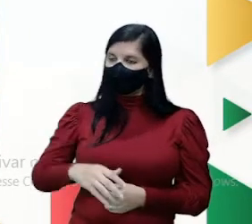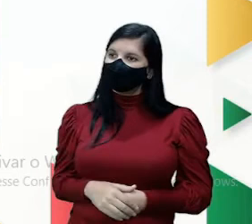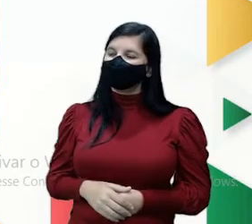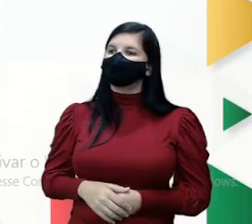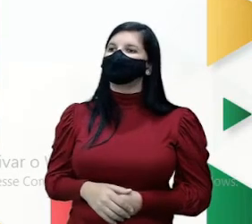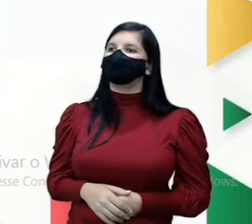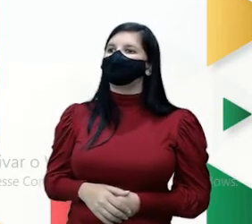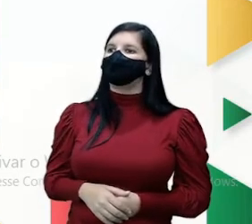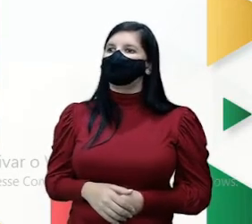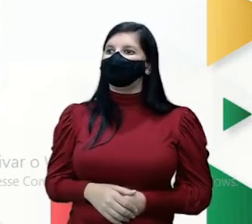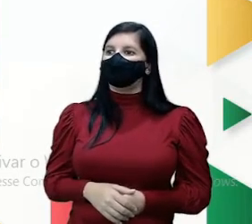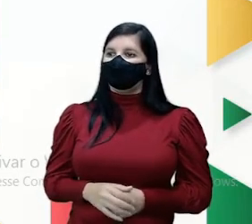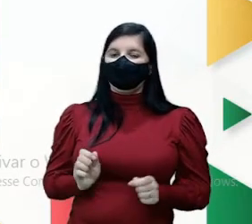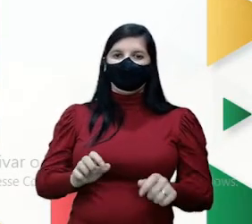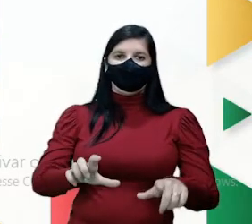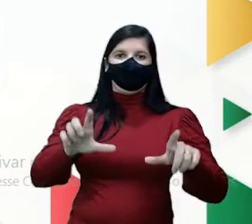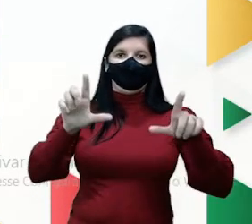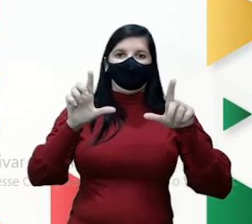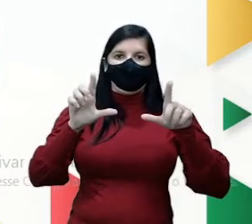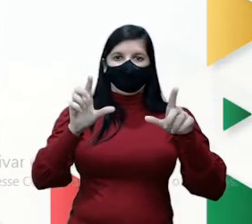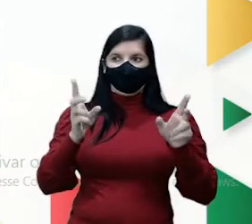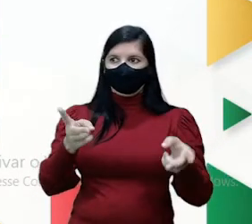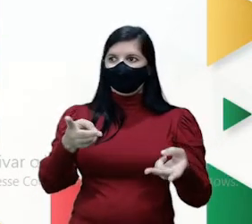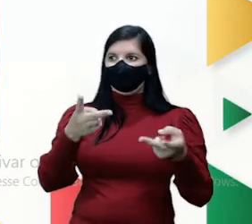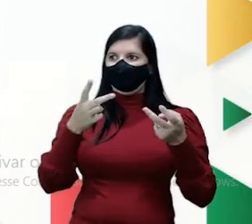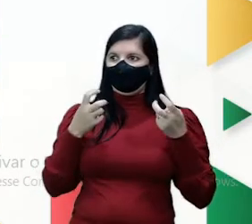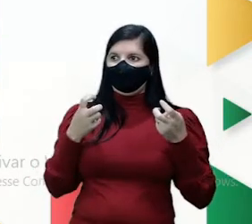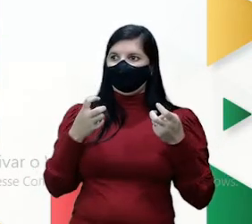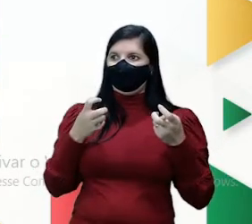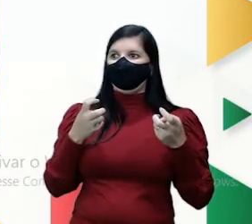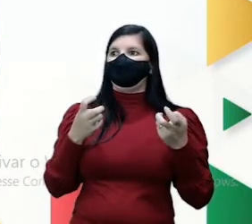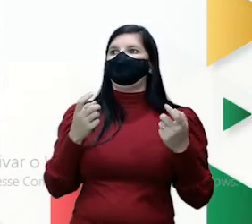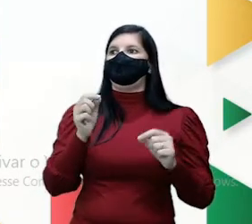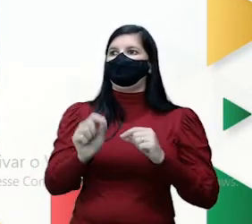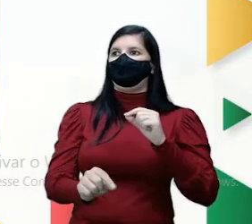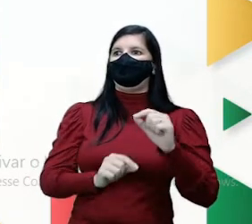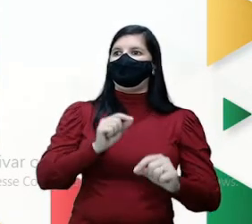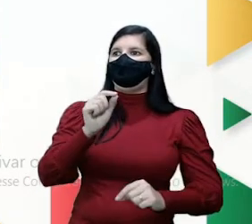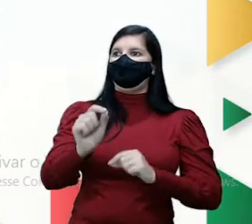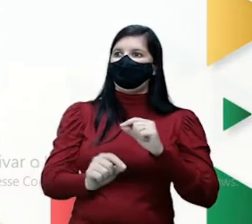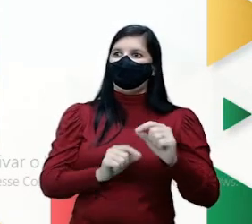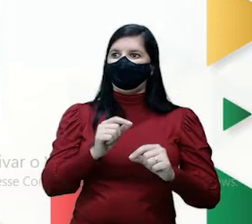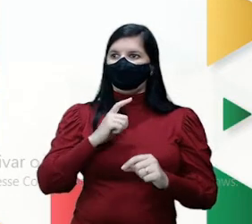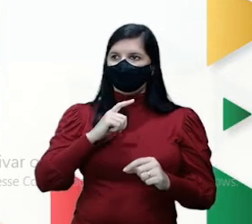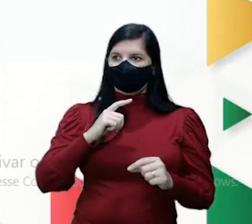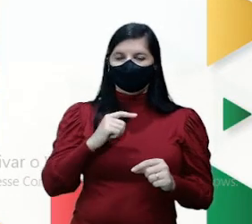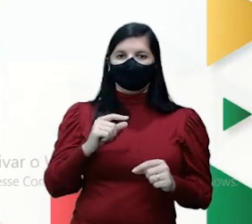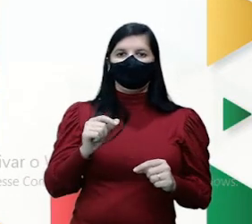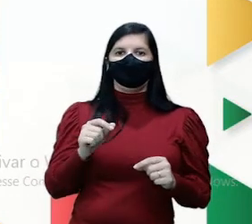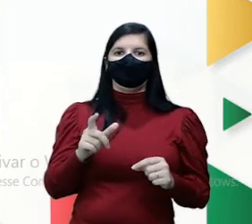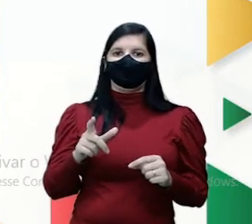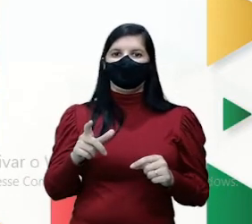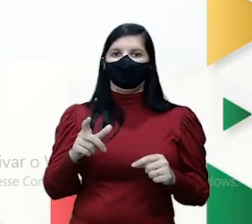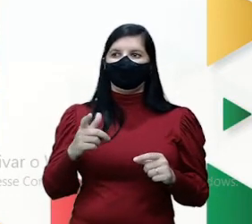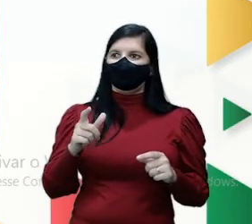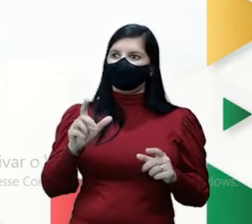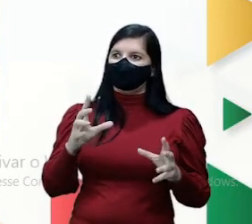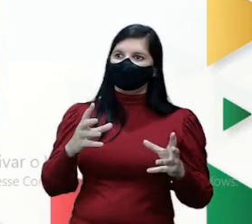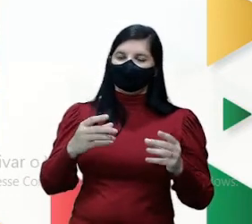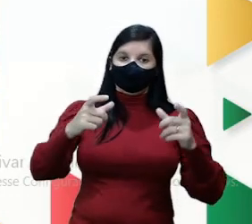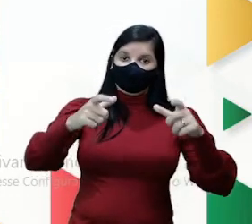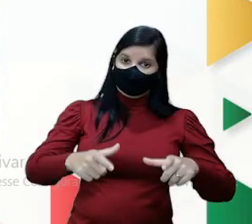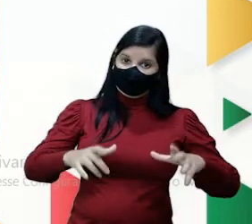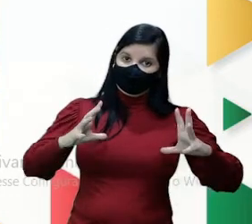Bom, coloca aí essa imagem para que todo mundo ele possa observar, onde a gente tem justamente essa questão do ETA, que é a